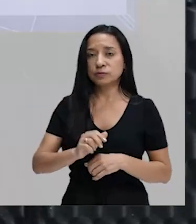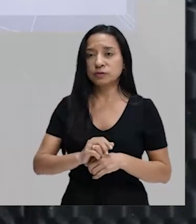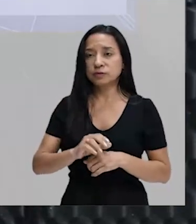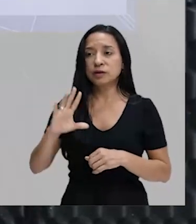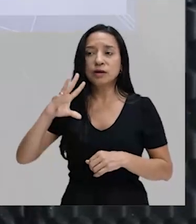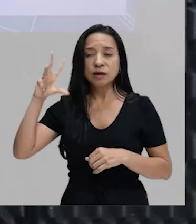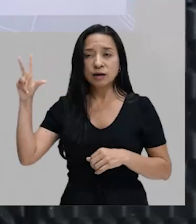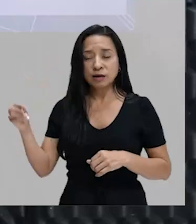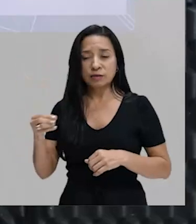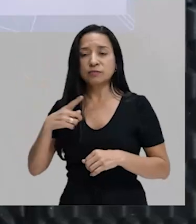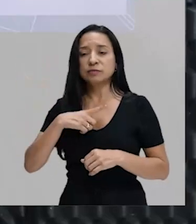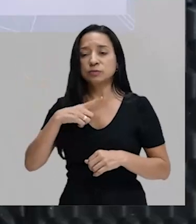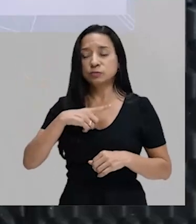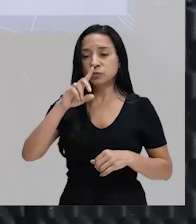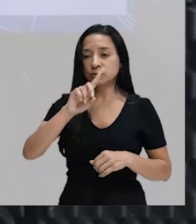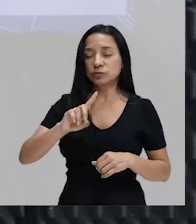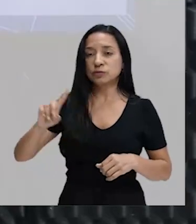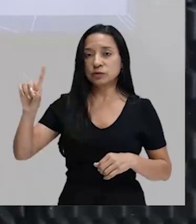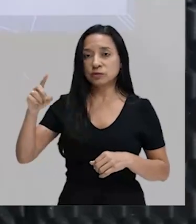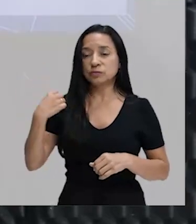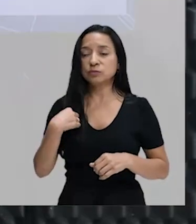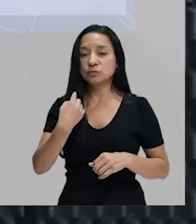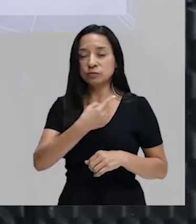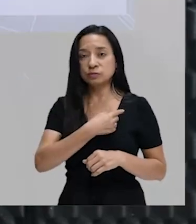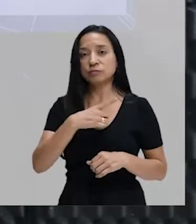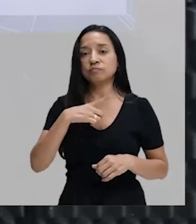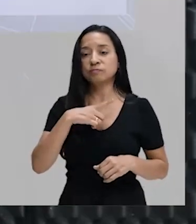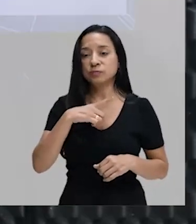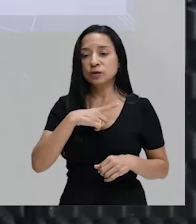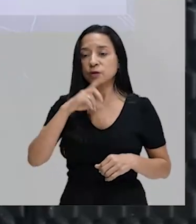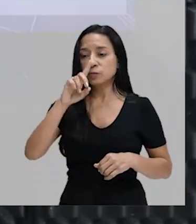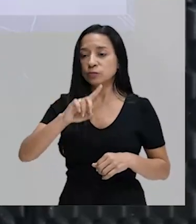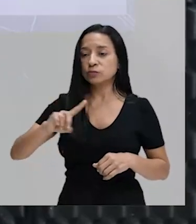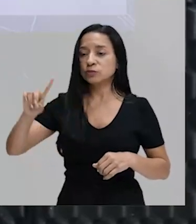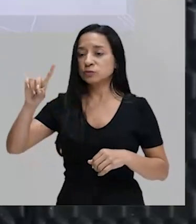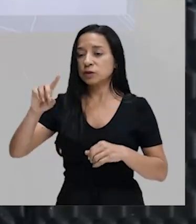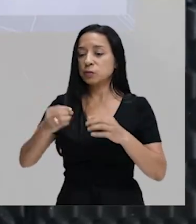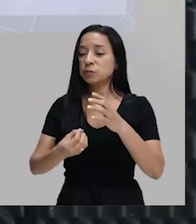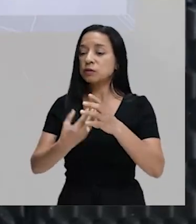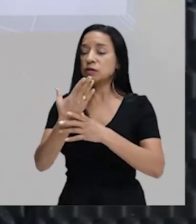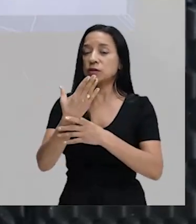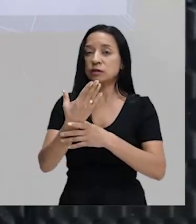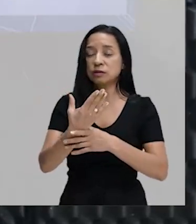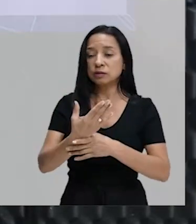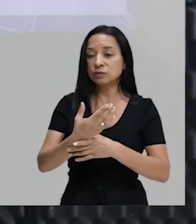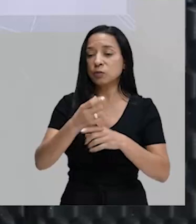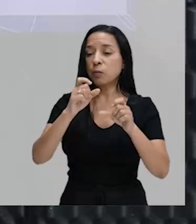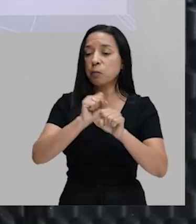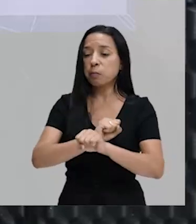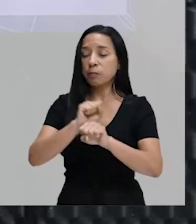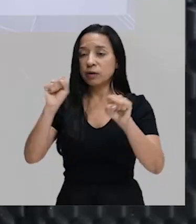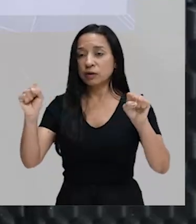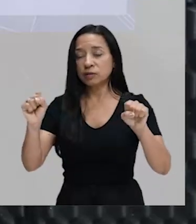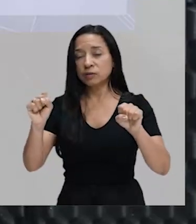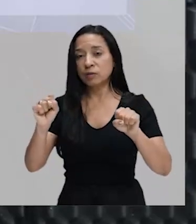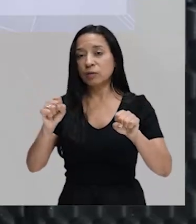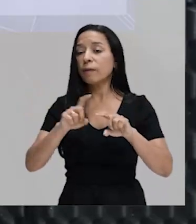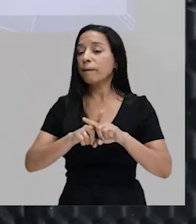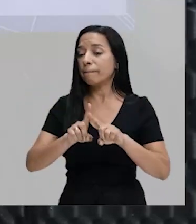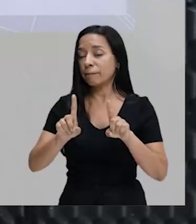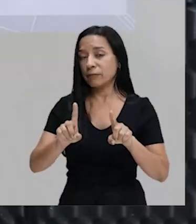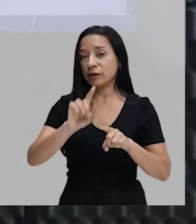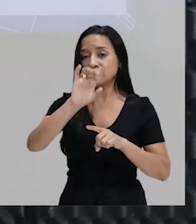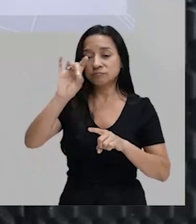seus deuses, nós temos um Deus criador maior, mas cada um leva uma